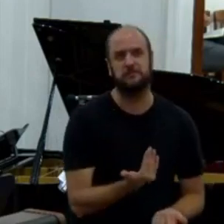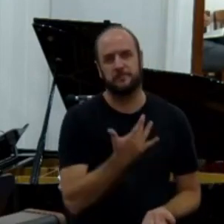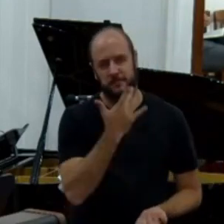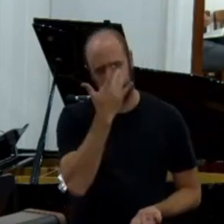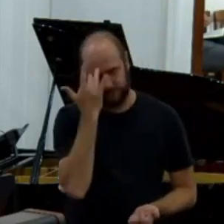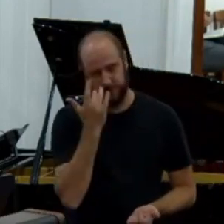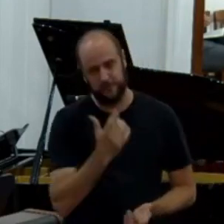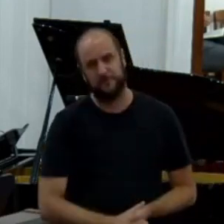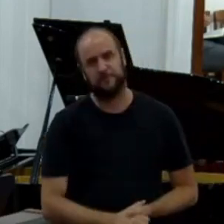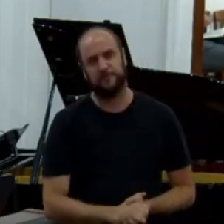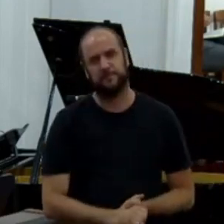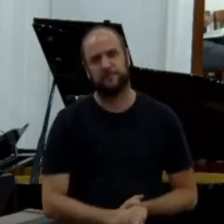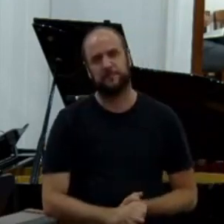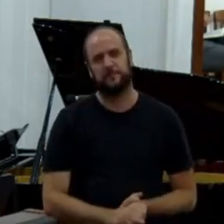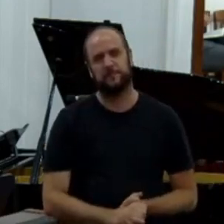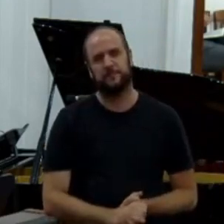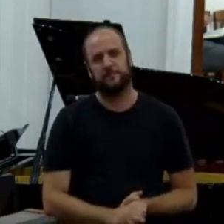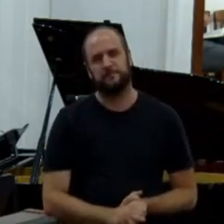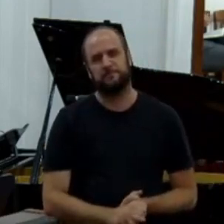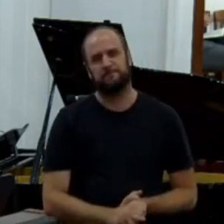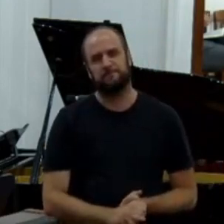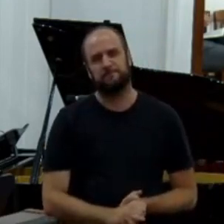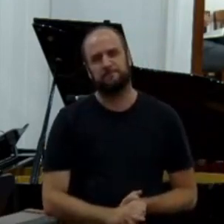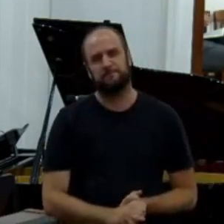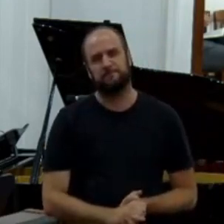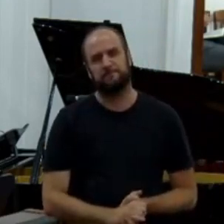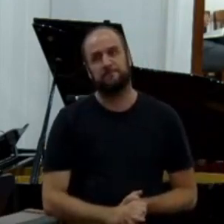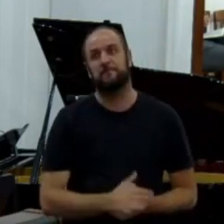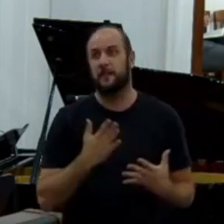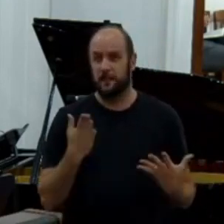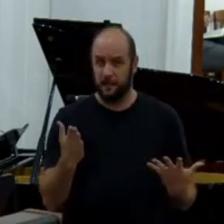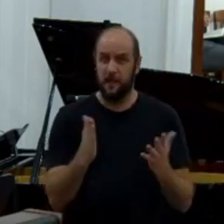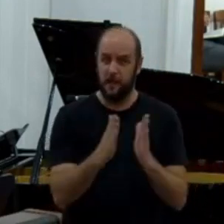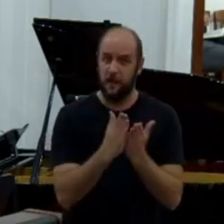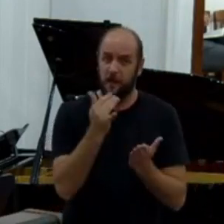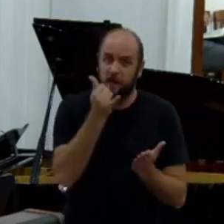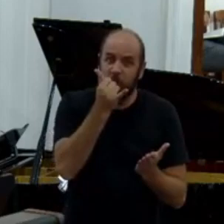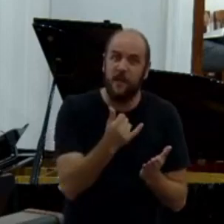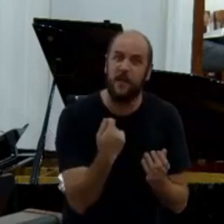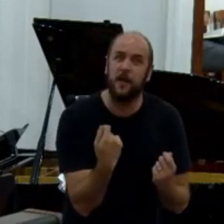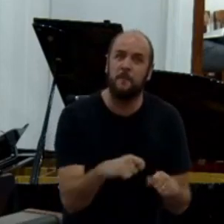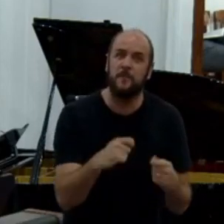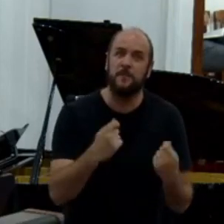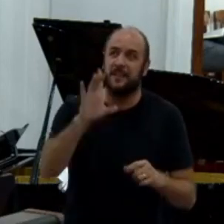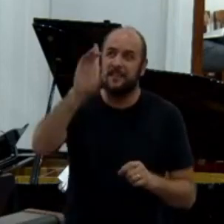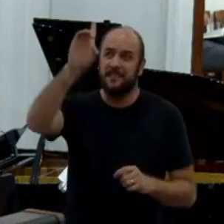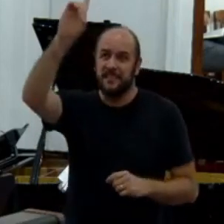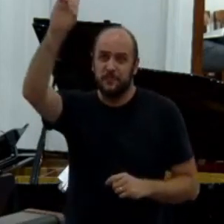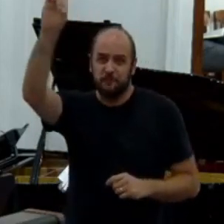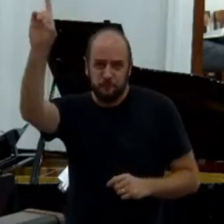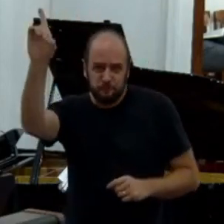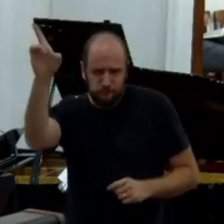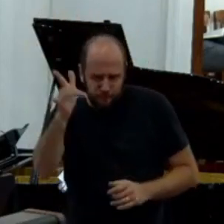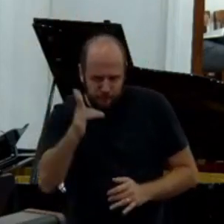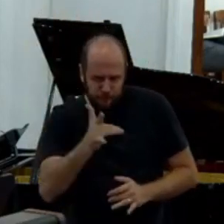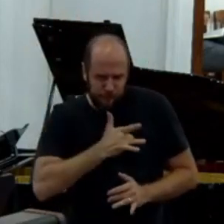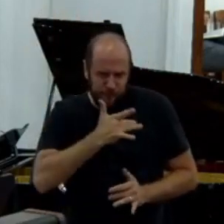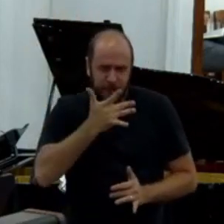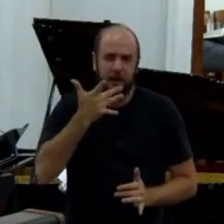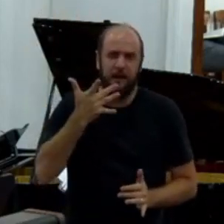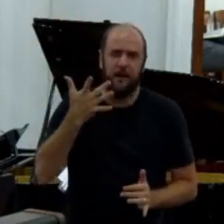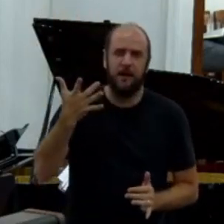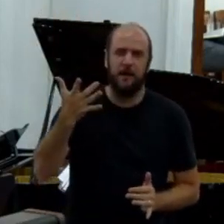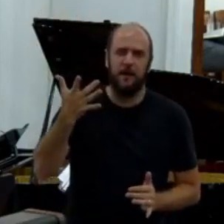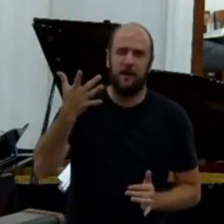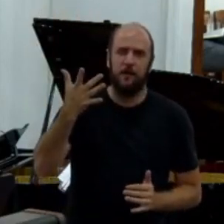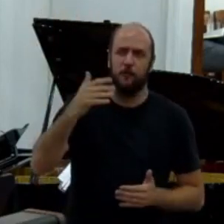alguém. É por isso, queridos, que nós precisamos de uma intervenção divina, do alto, de